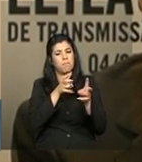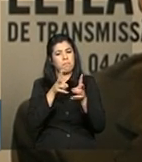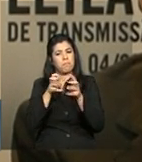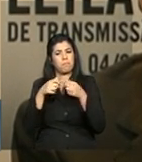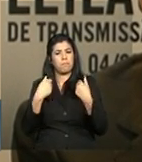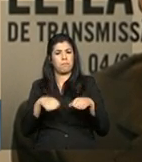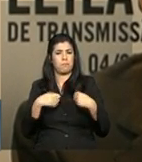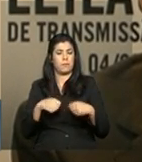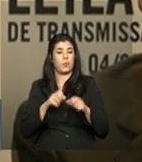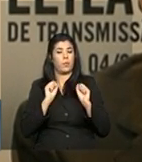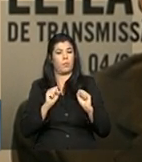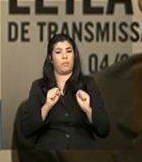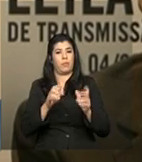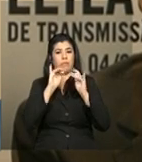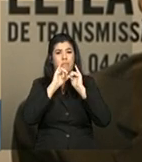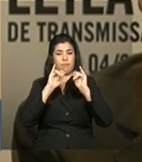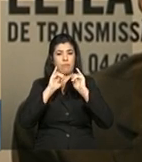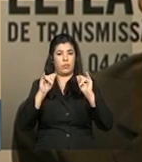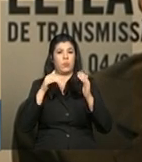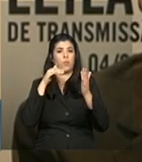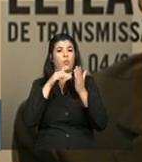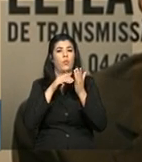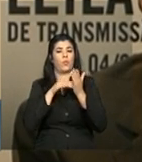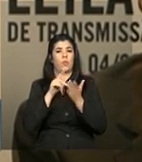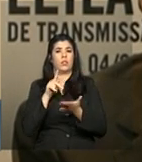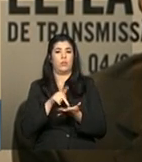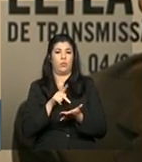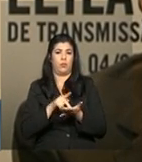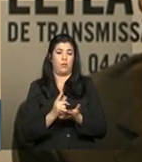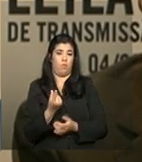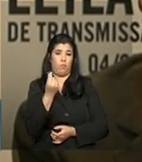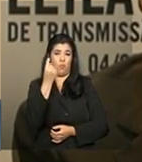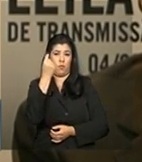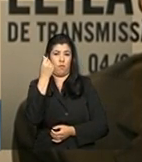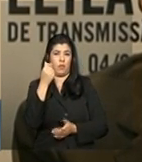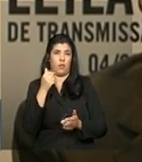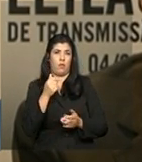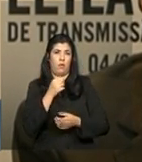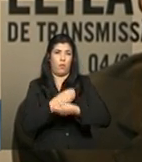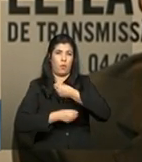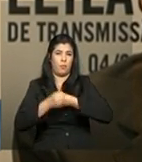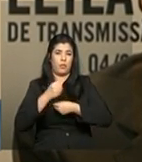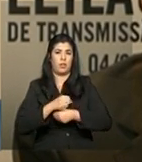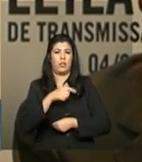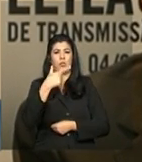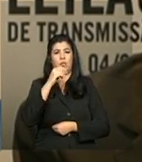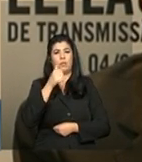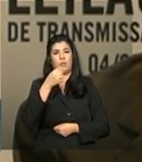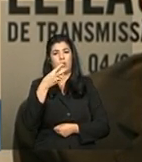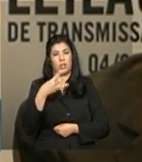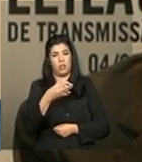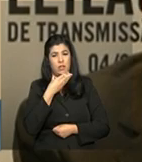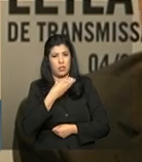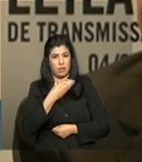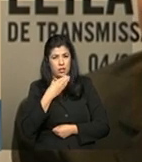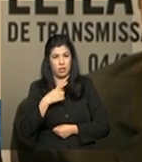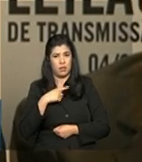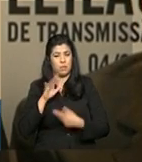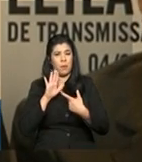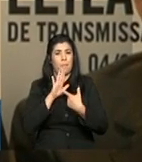atualizado. O que eu posso lhe dizer é que a última atualização que foi feita em dezembro de 2013, no entender da agência, ele reflete